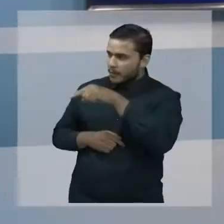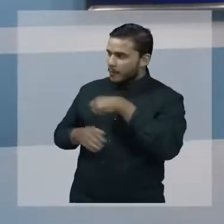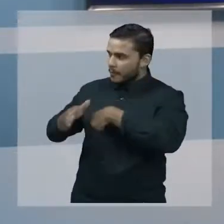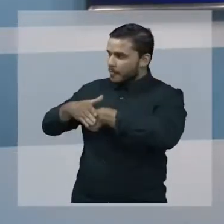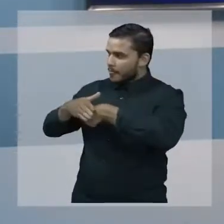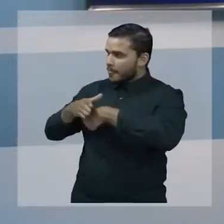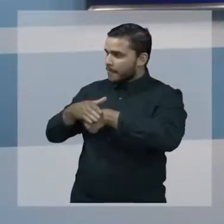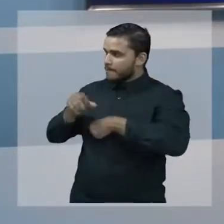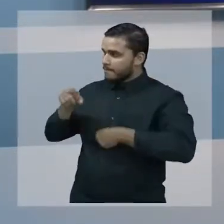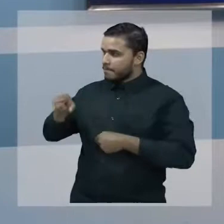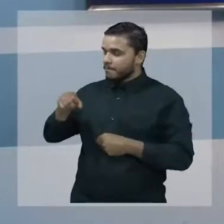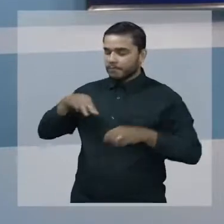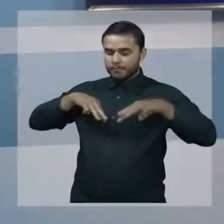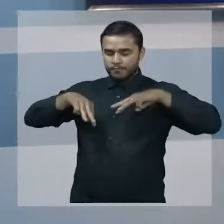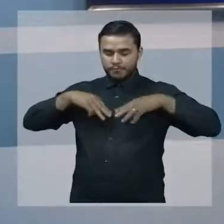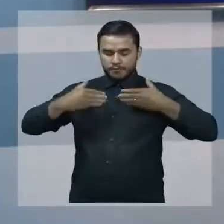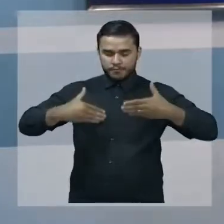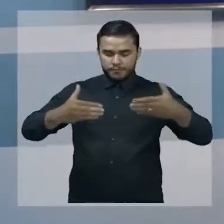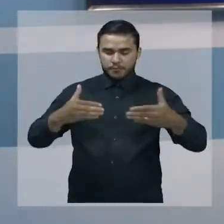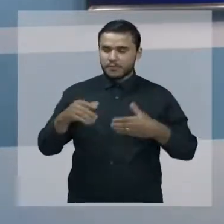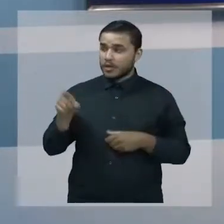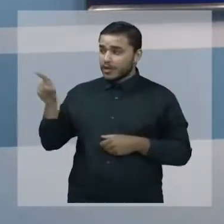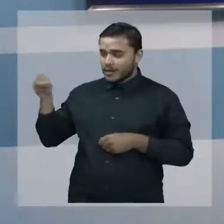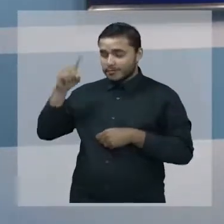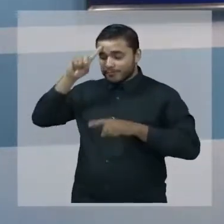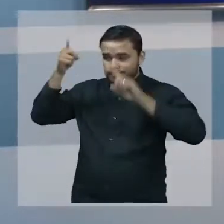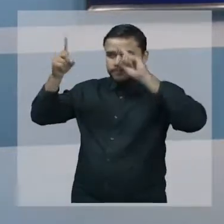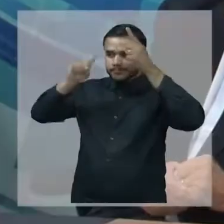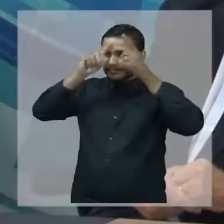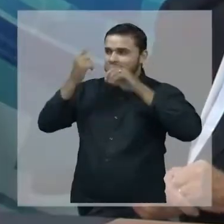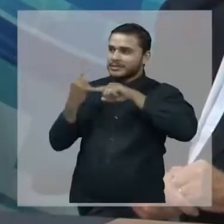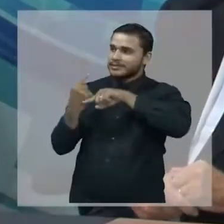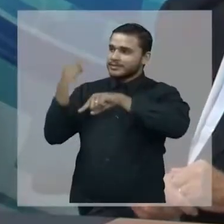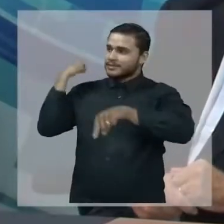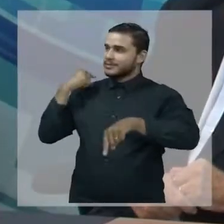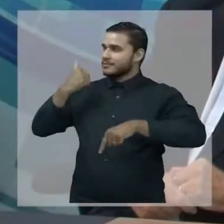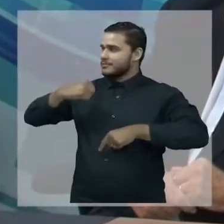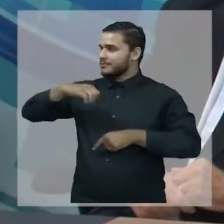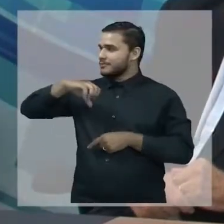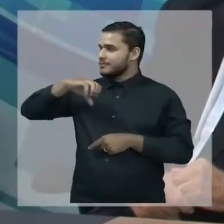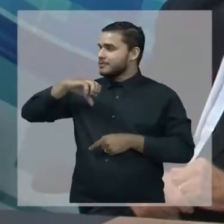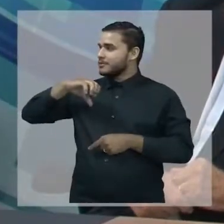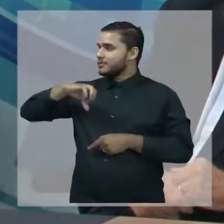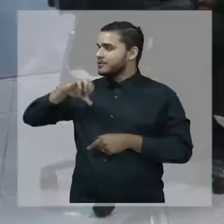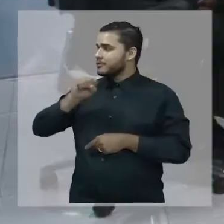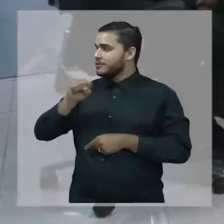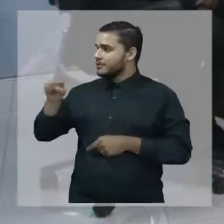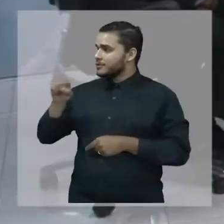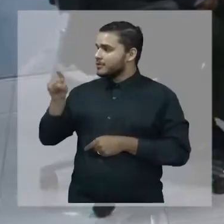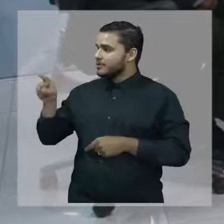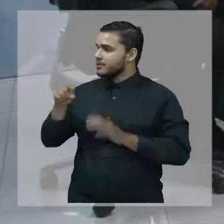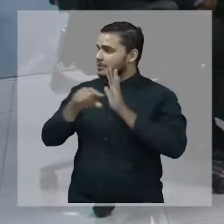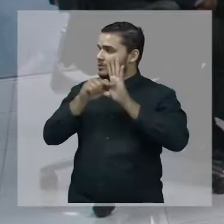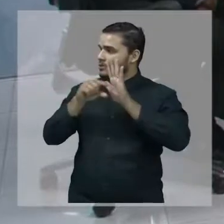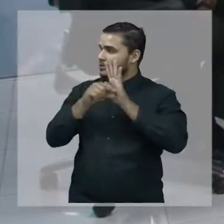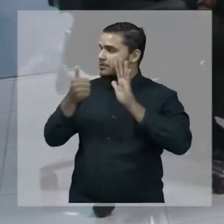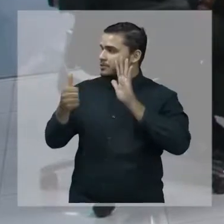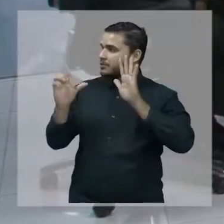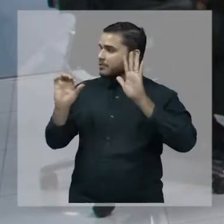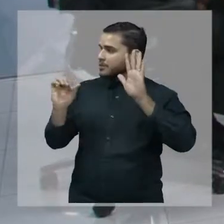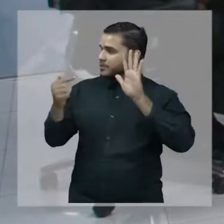escreveu lá o artigo 167 da Constituição. Mais um desastre da Constituição. E eu queria,